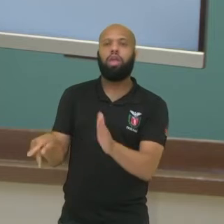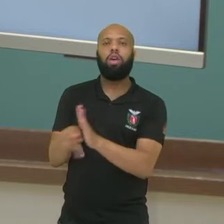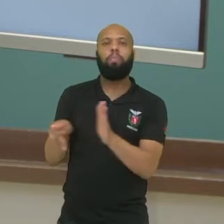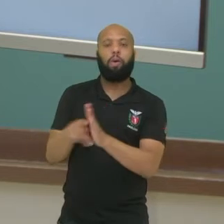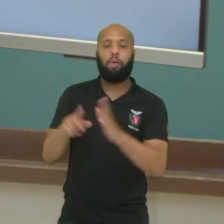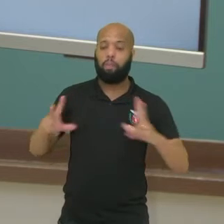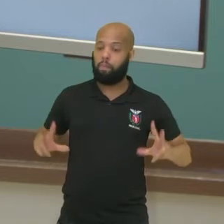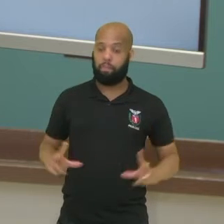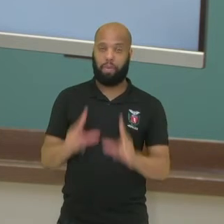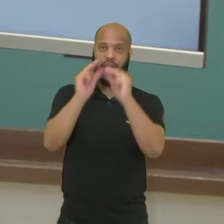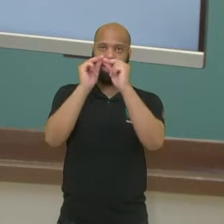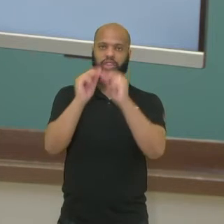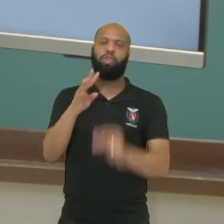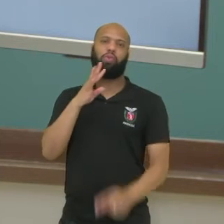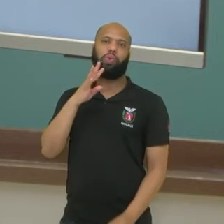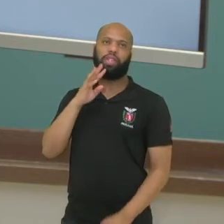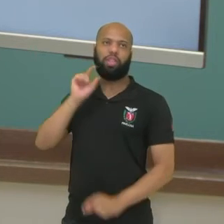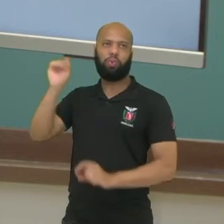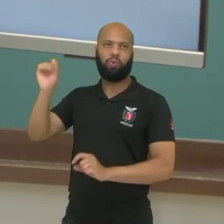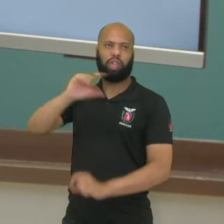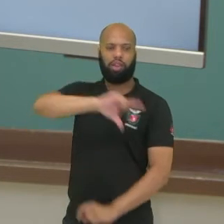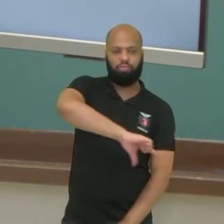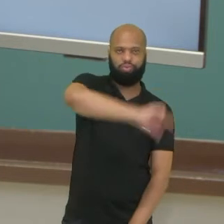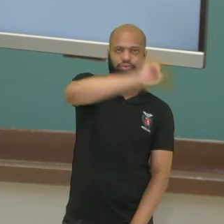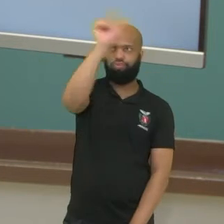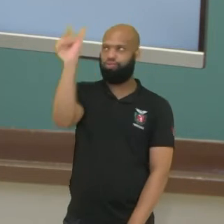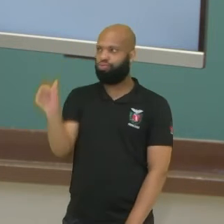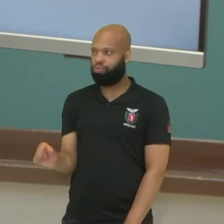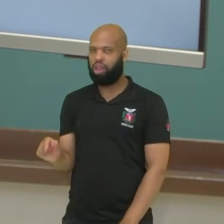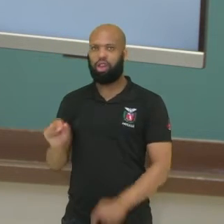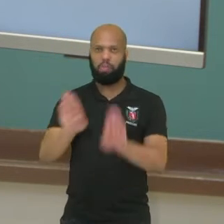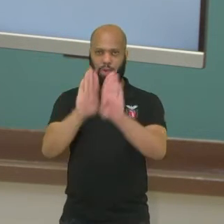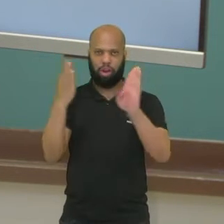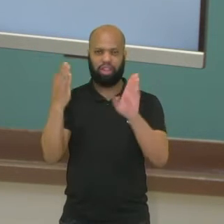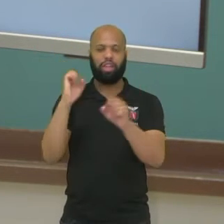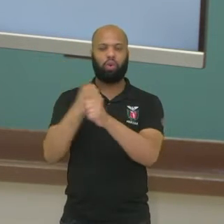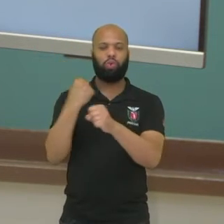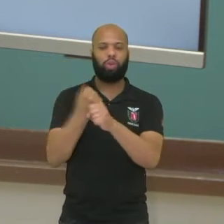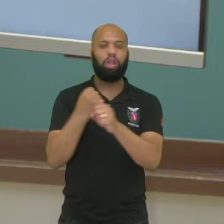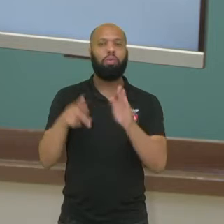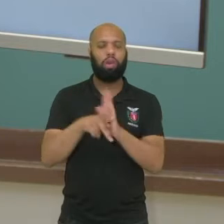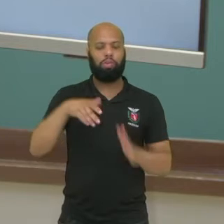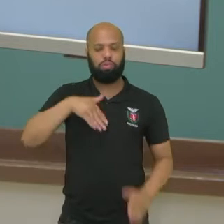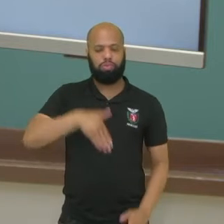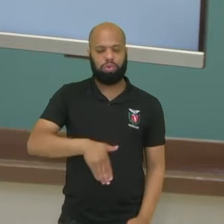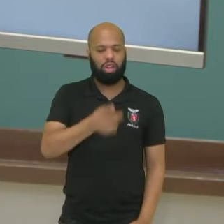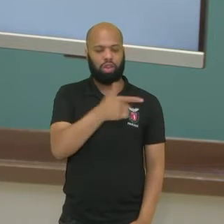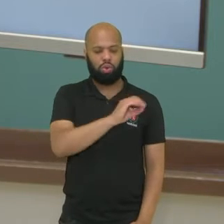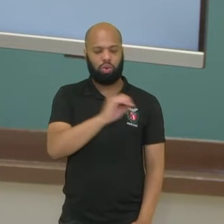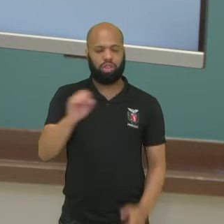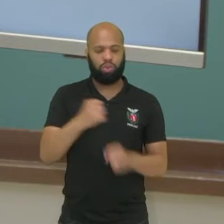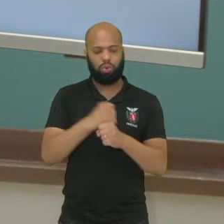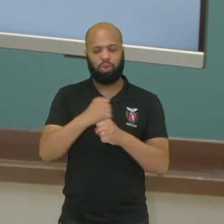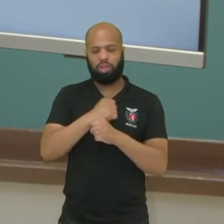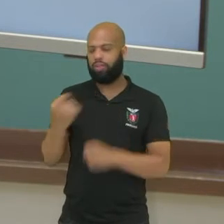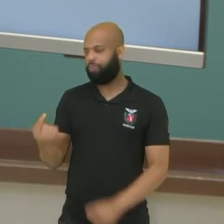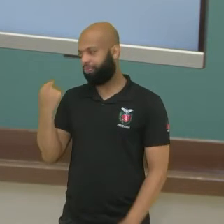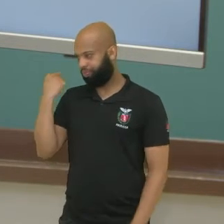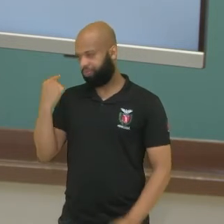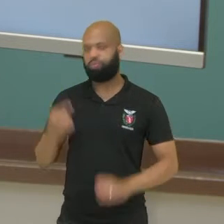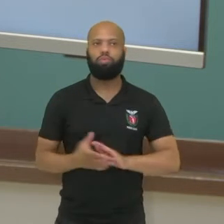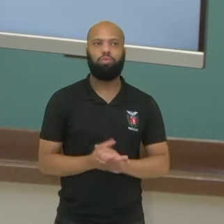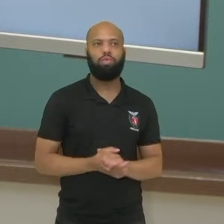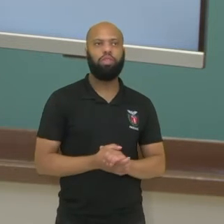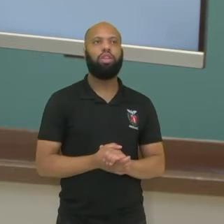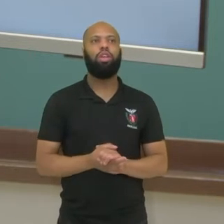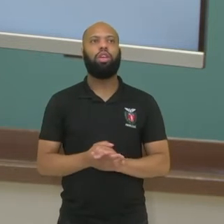Paris, conhecer o Arco do Triunfo construído por Napoleão Bonaparte há mais de 200 anos, né? Napoleão cruzando